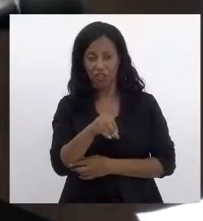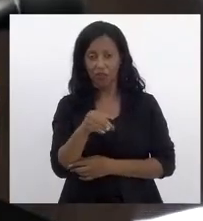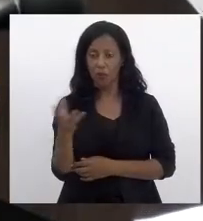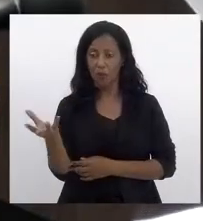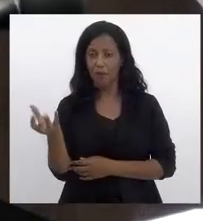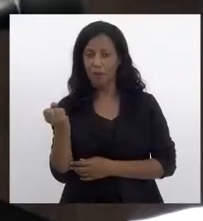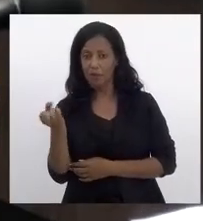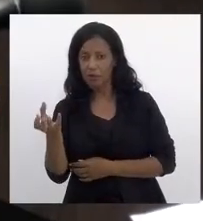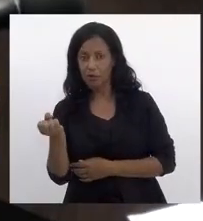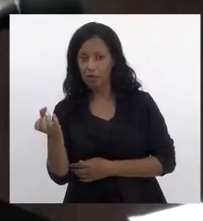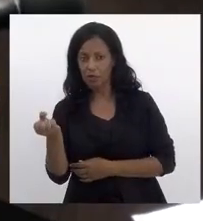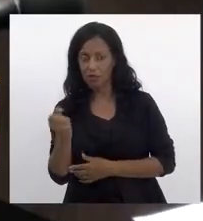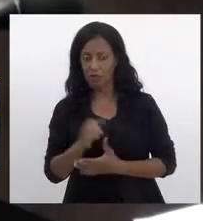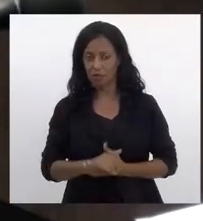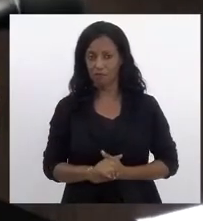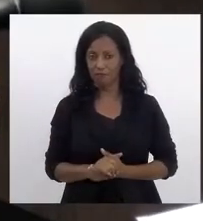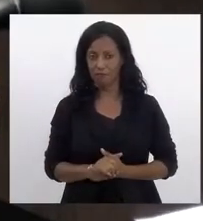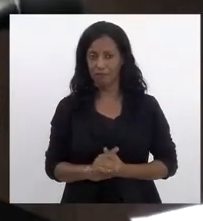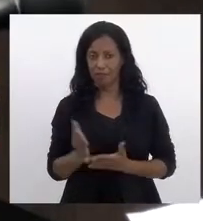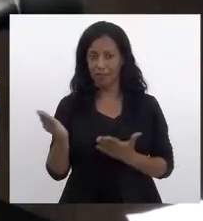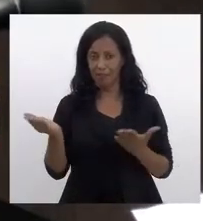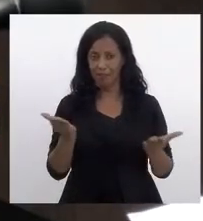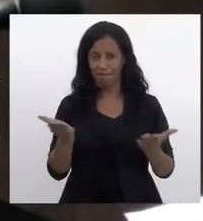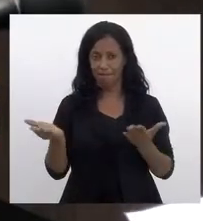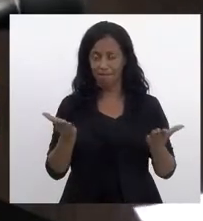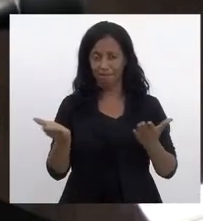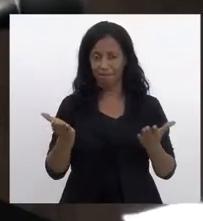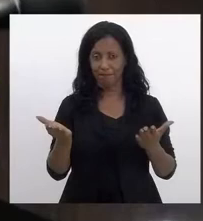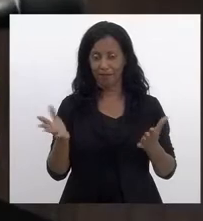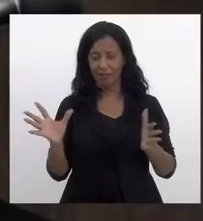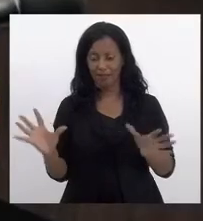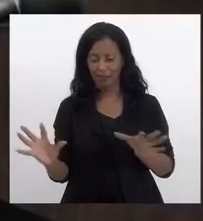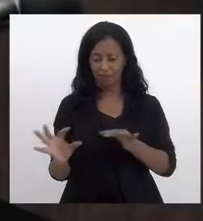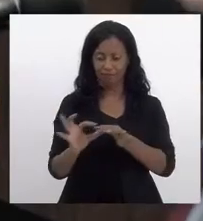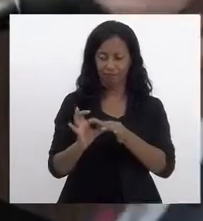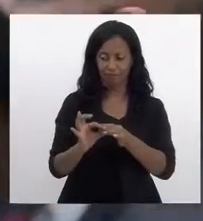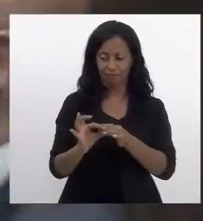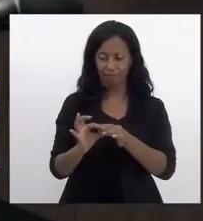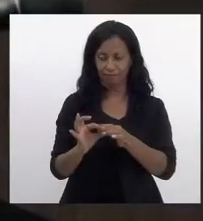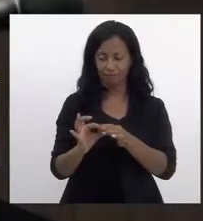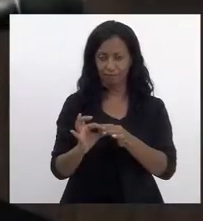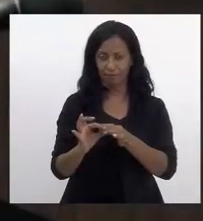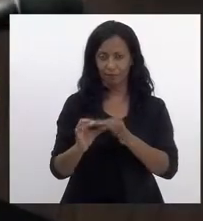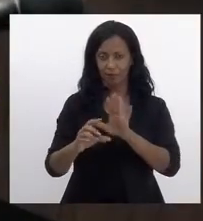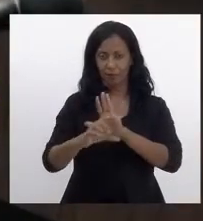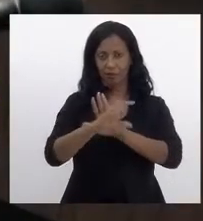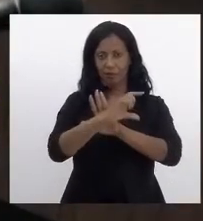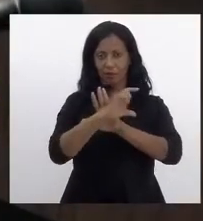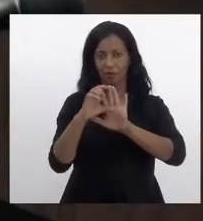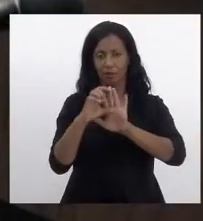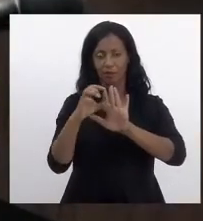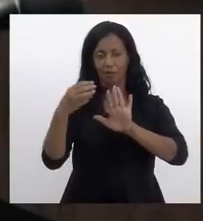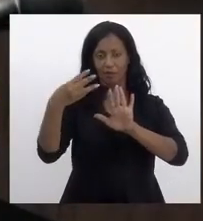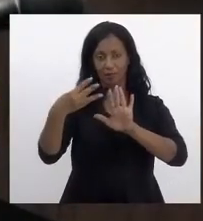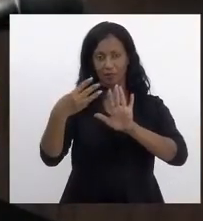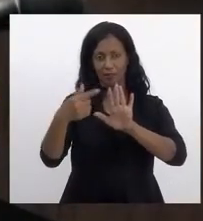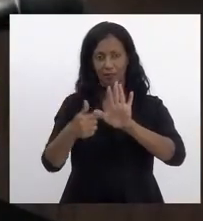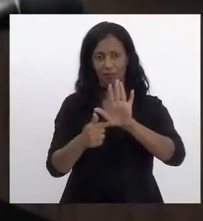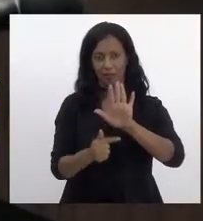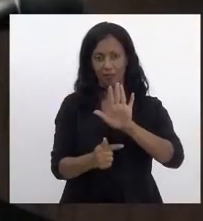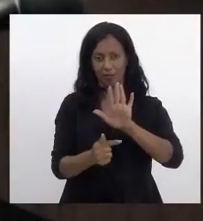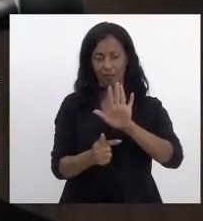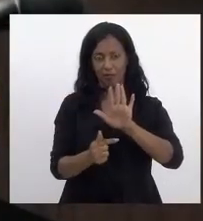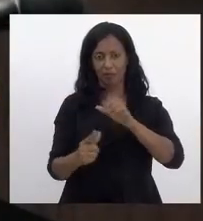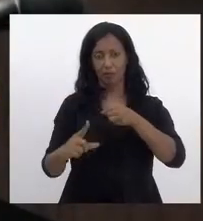pensionistas. E esta paridade está maculada nos parágrafos 3º e 7º